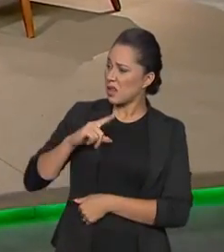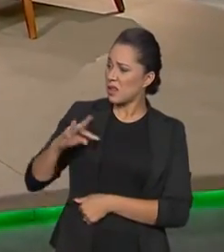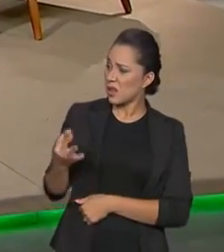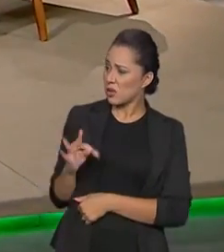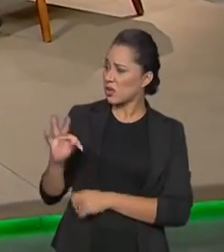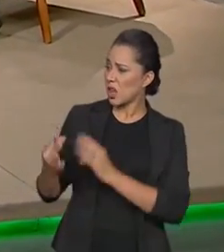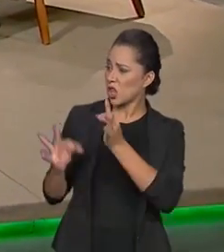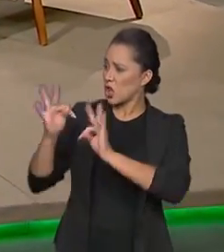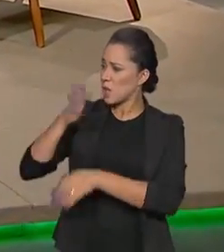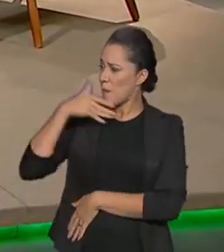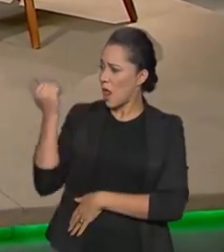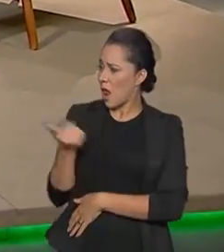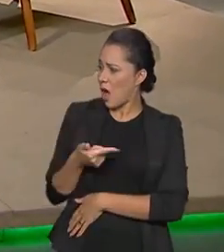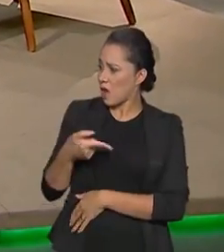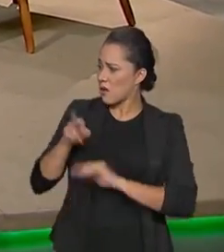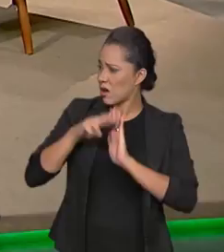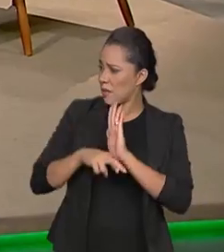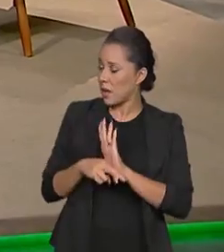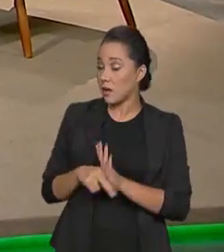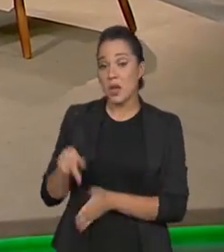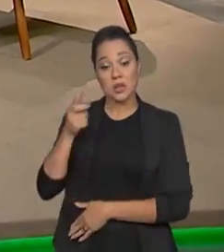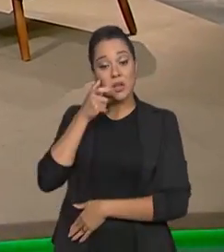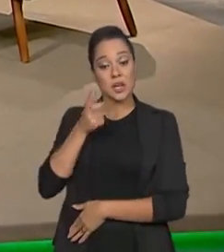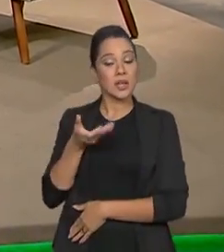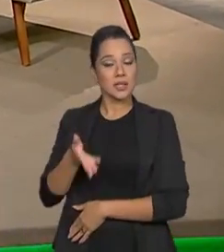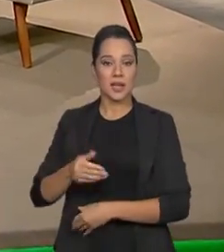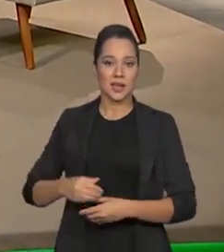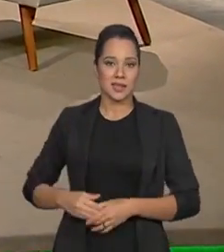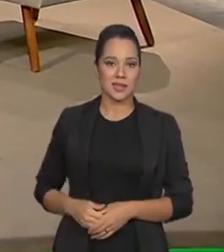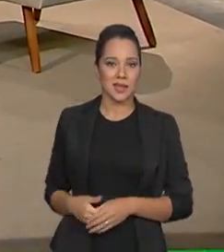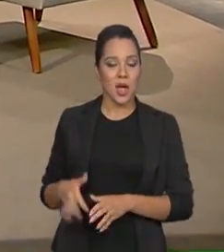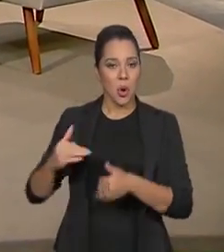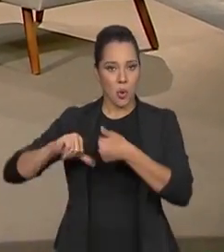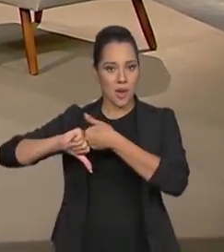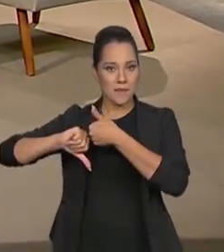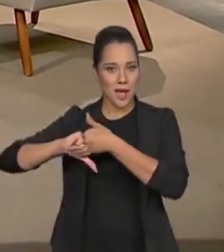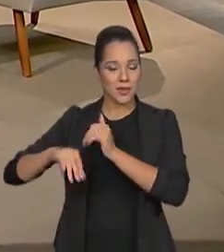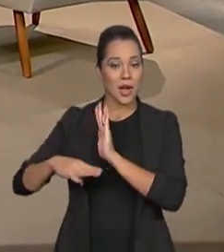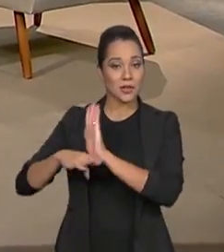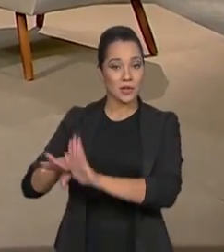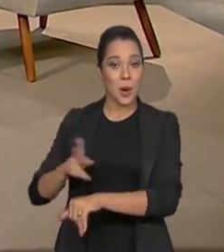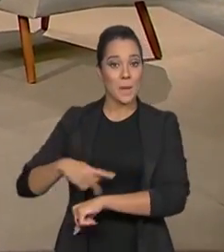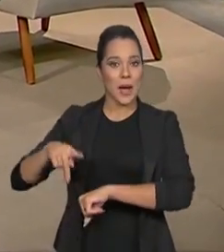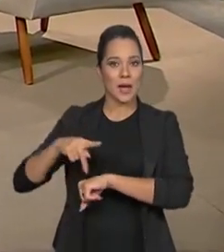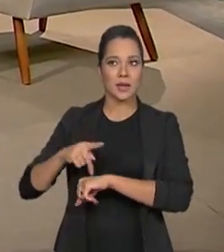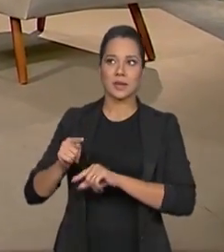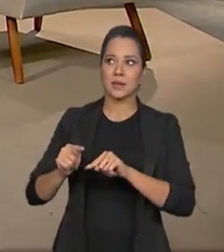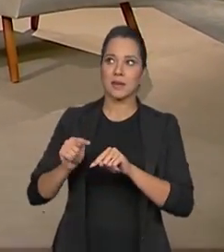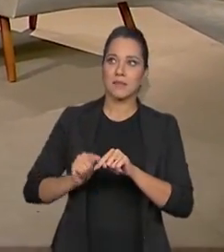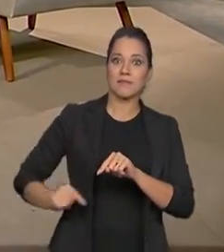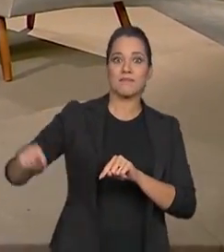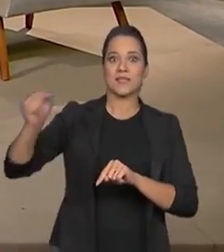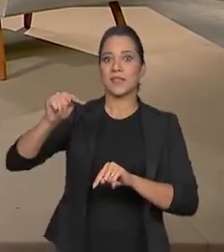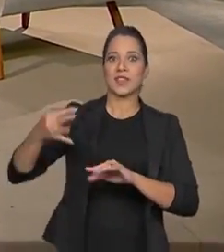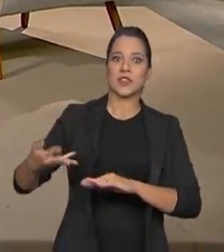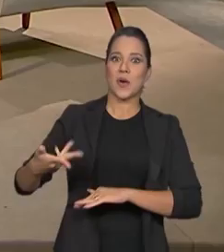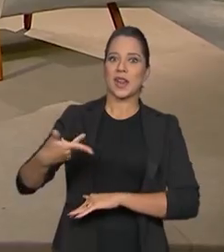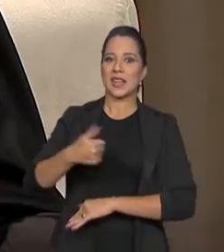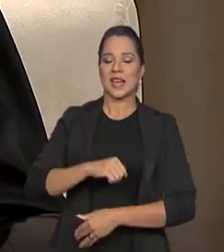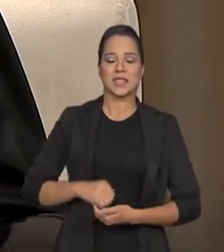para isso então é a nossa intenção é essa né o Inmetro ajudar o país a dar um salto de qualidade